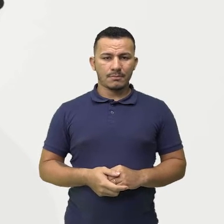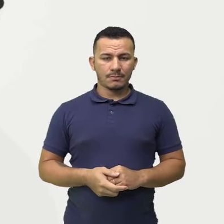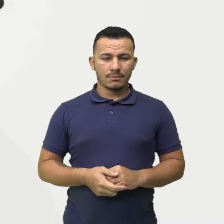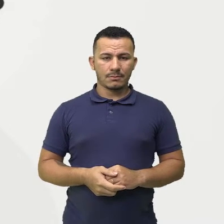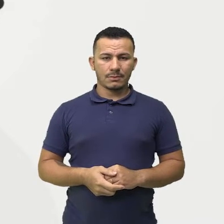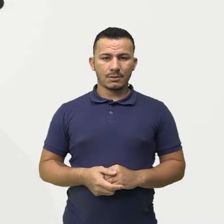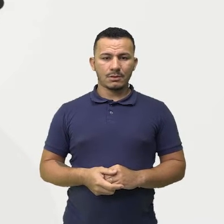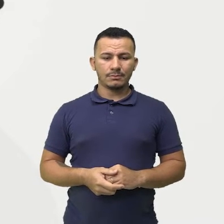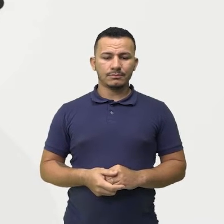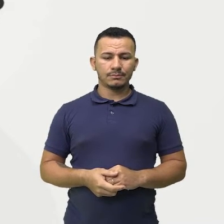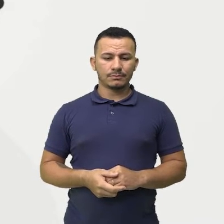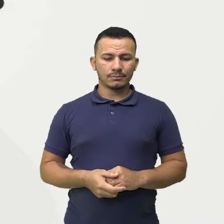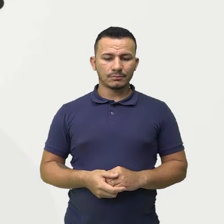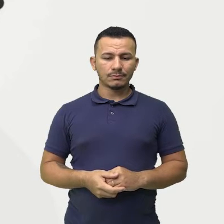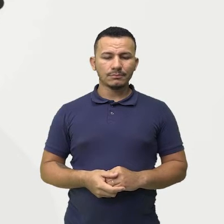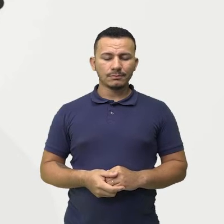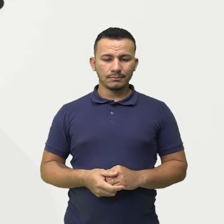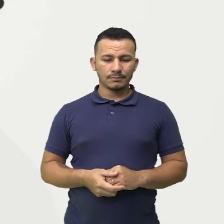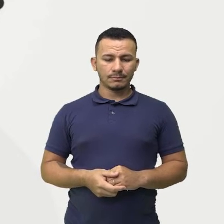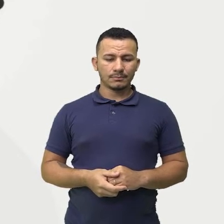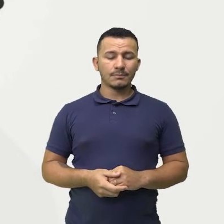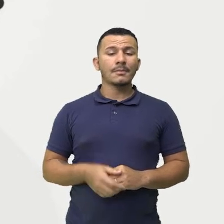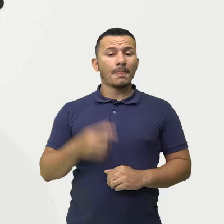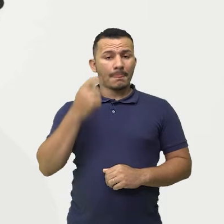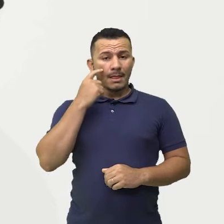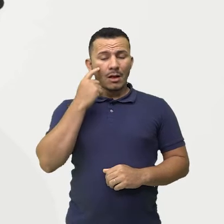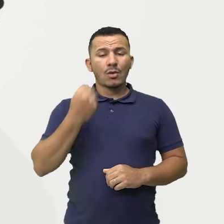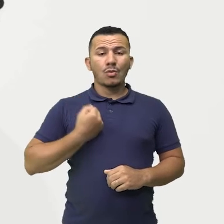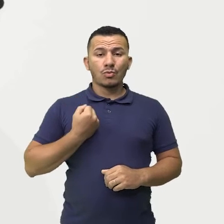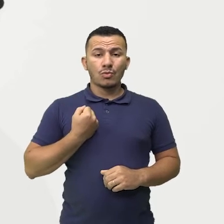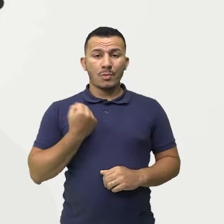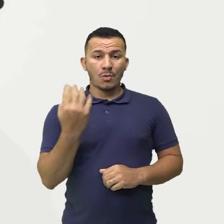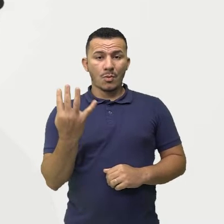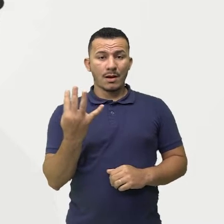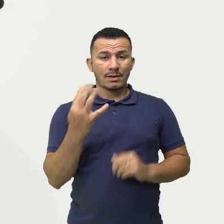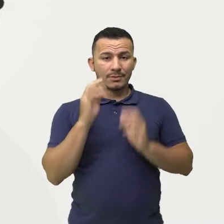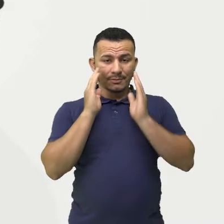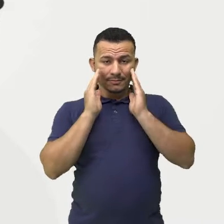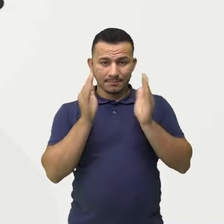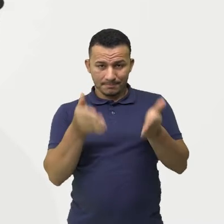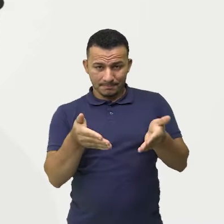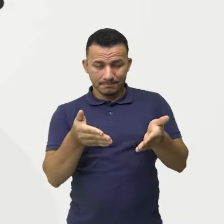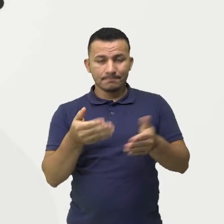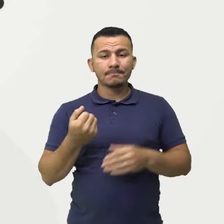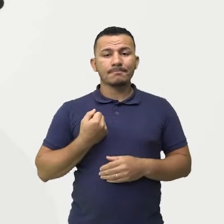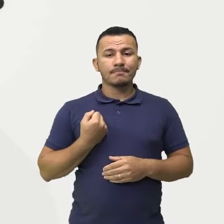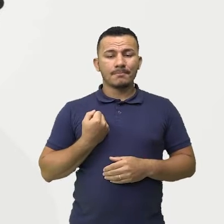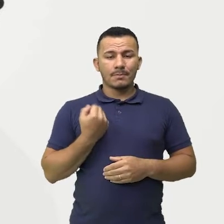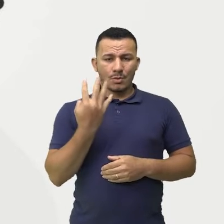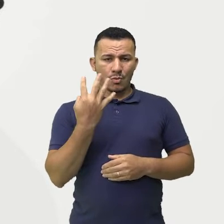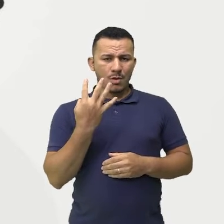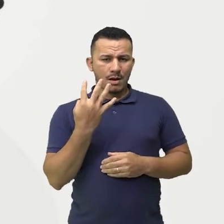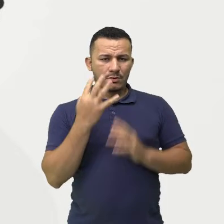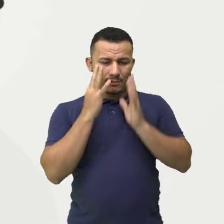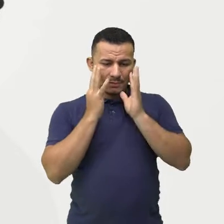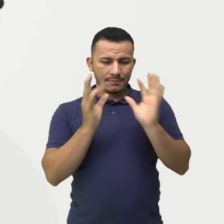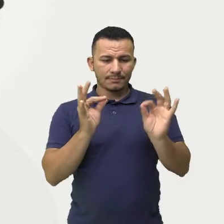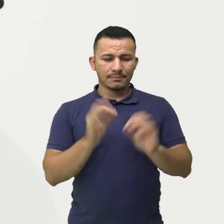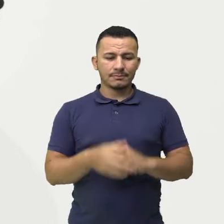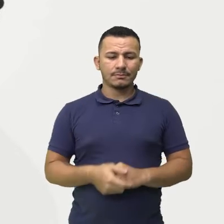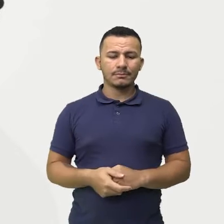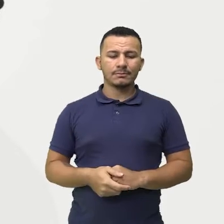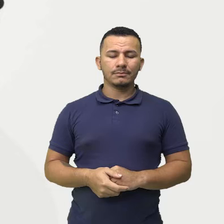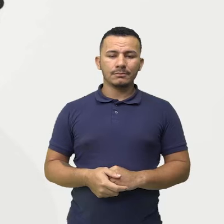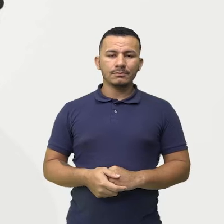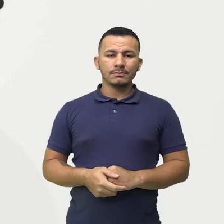observe o seguinte, ó. Vamos colocar o nosso olho no número 4. Tá? Olha, o nosso olho, número